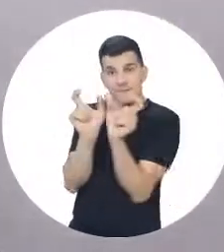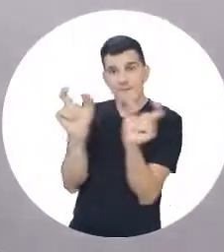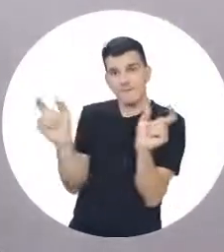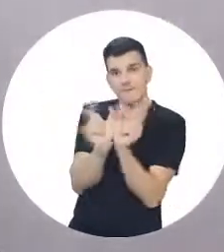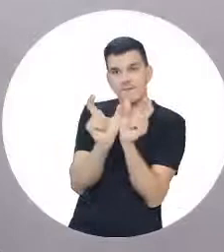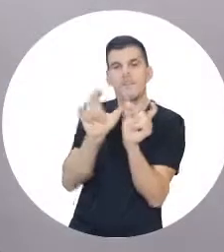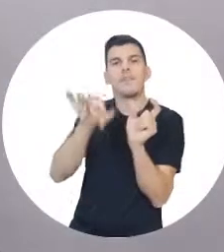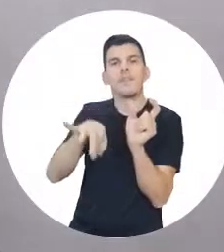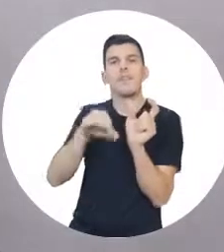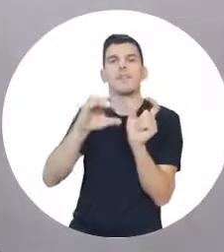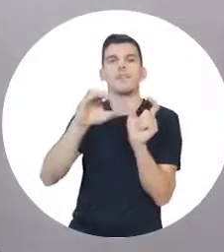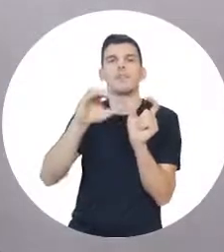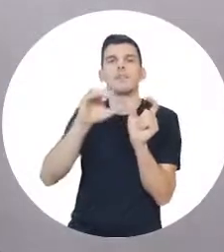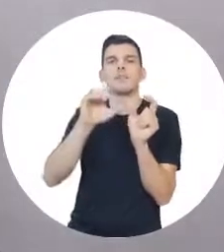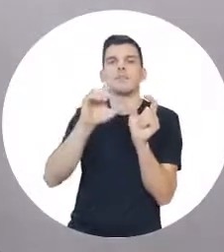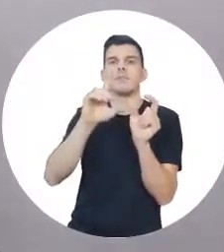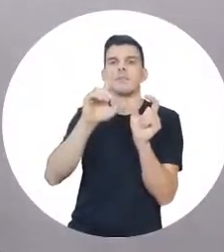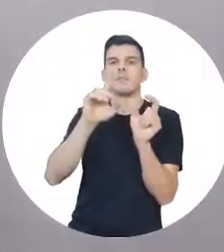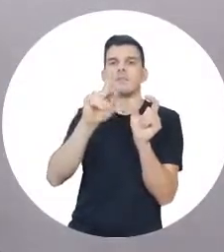clorídrico.